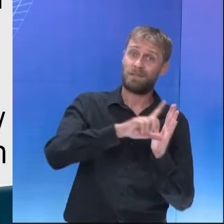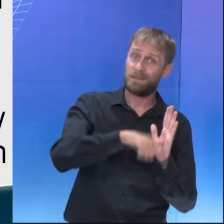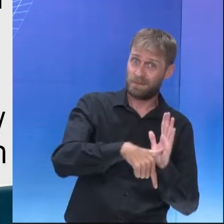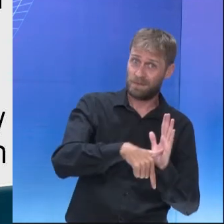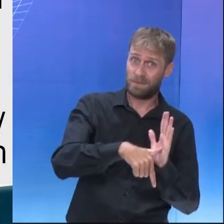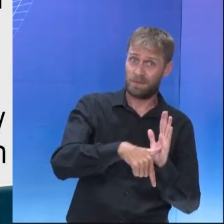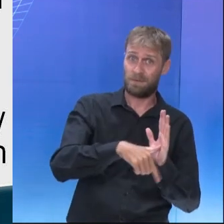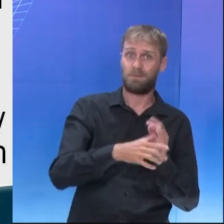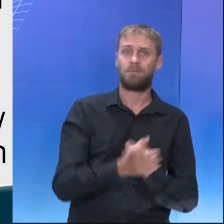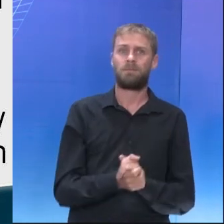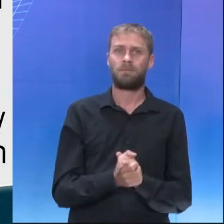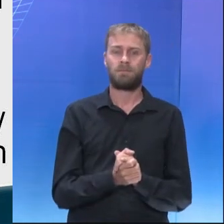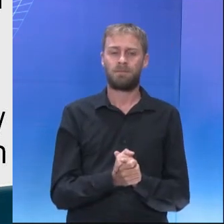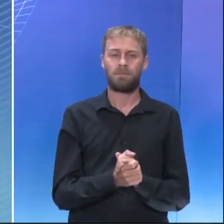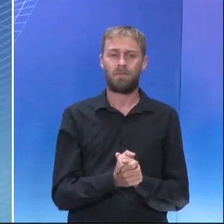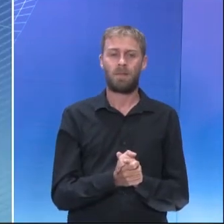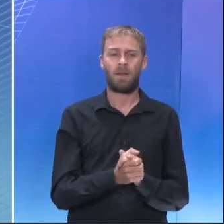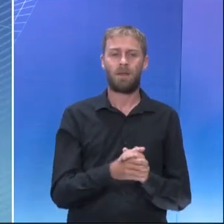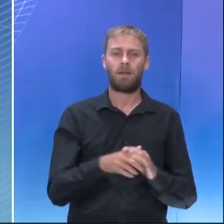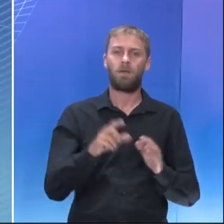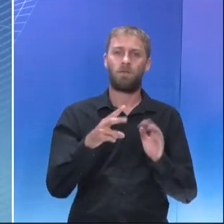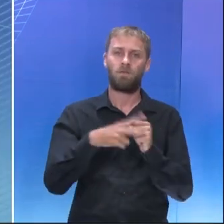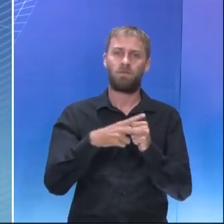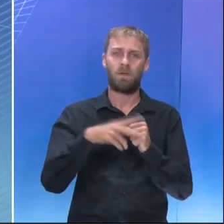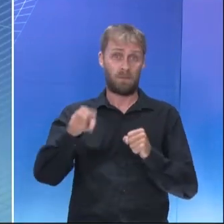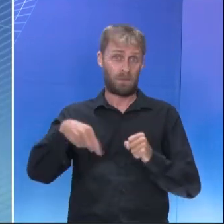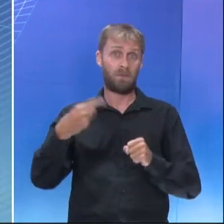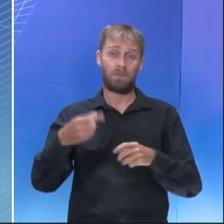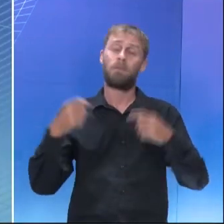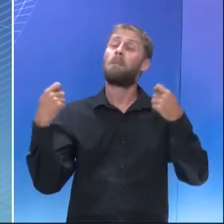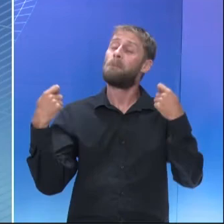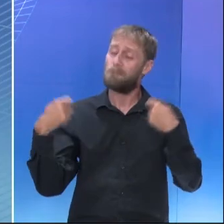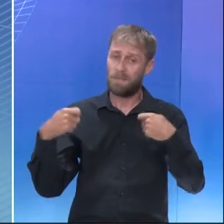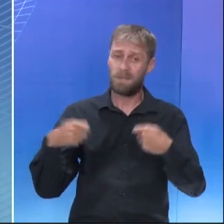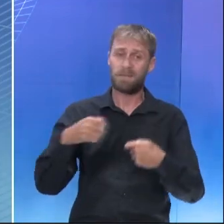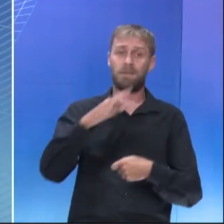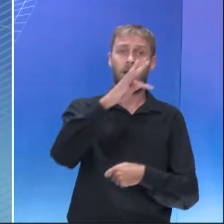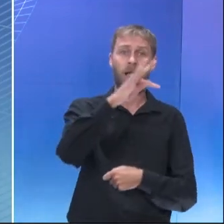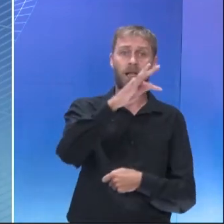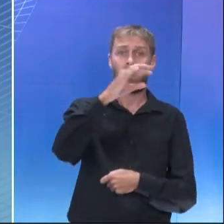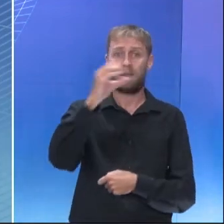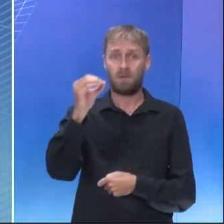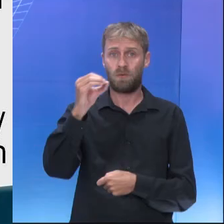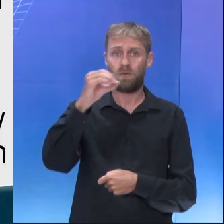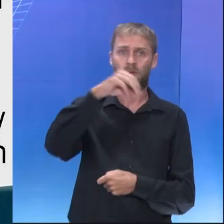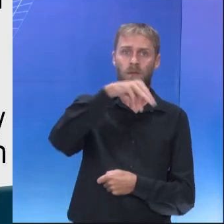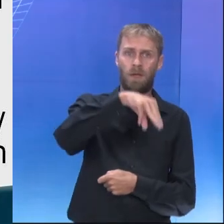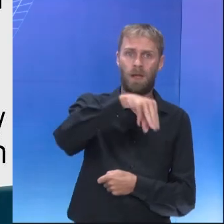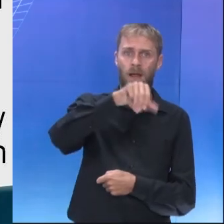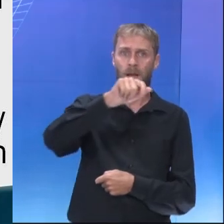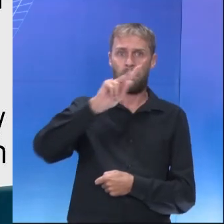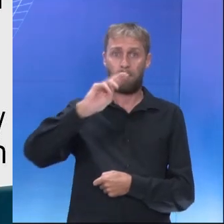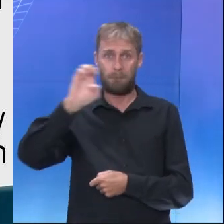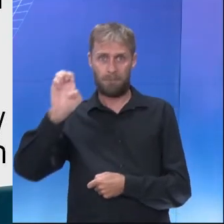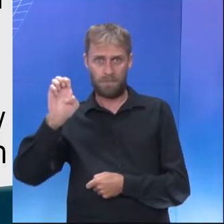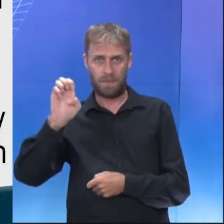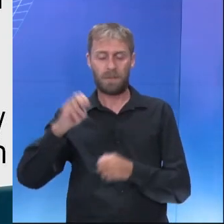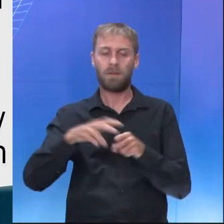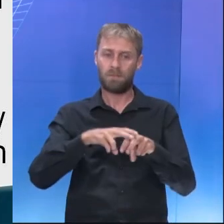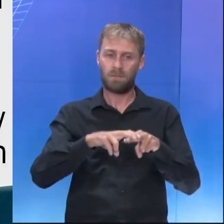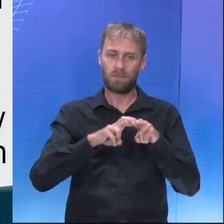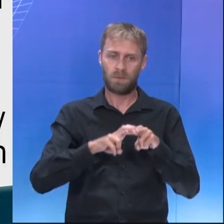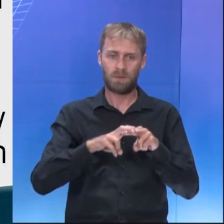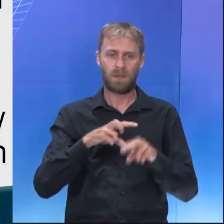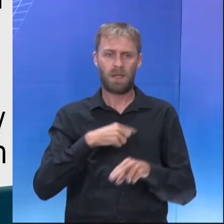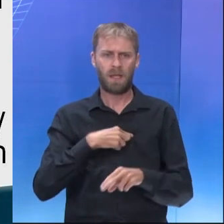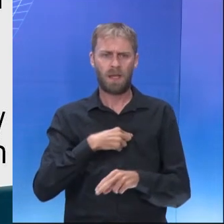é o adjetivo. Então, o verbo depois dele, ele vai ter que estar no infinitivo. I find it difficult to describe